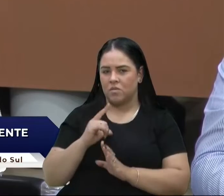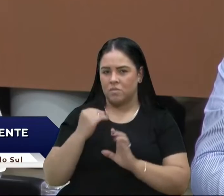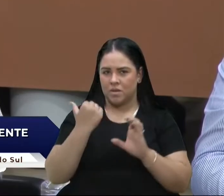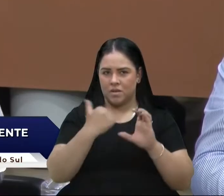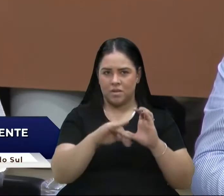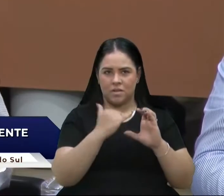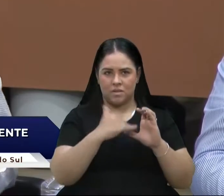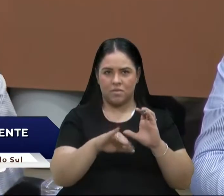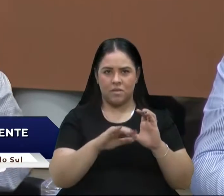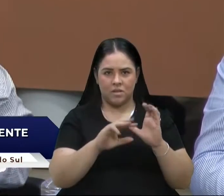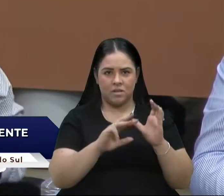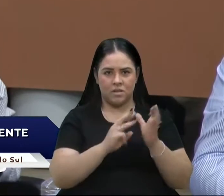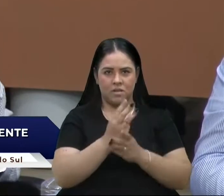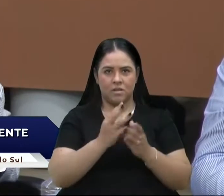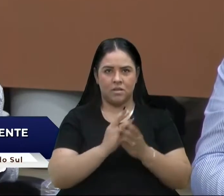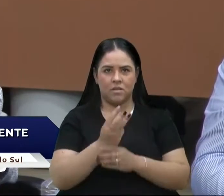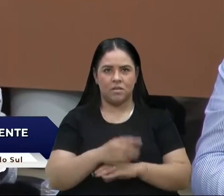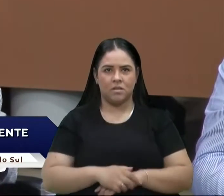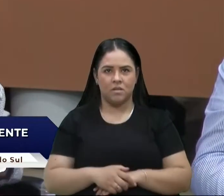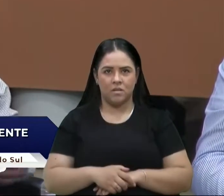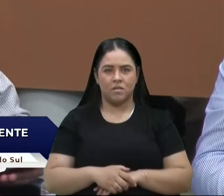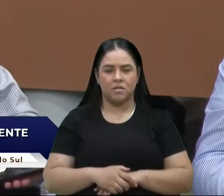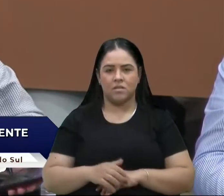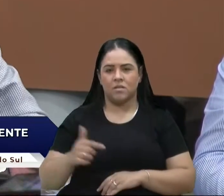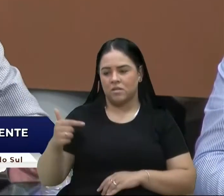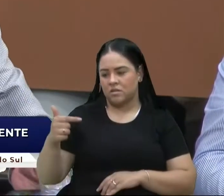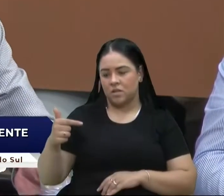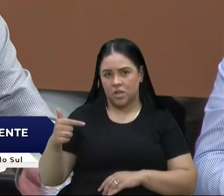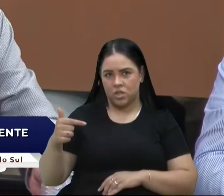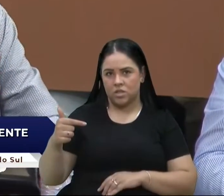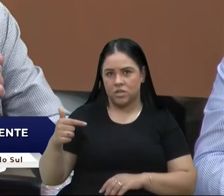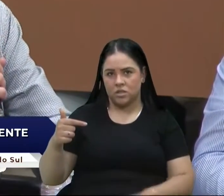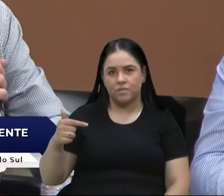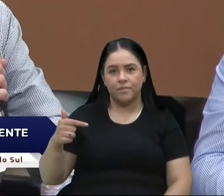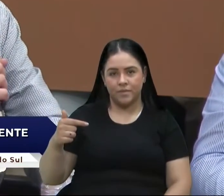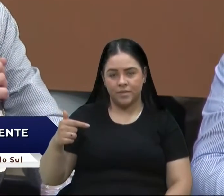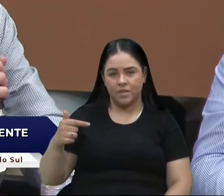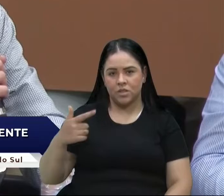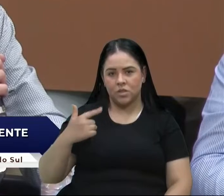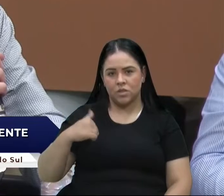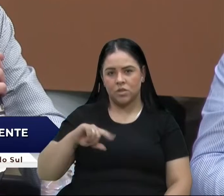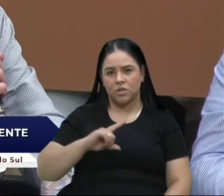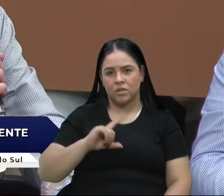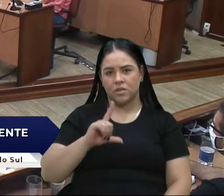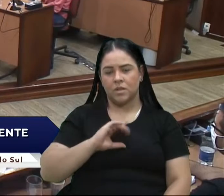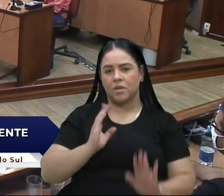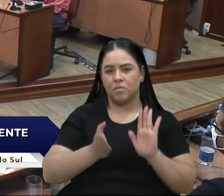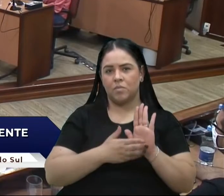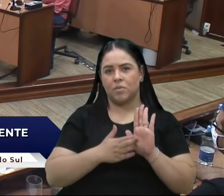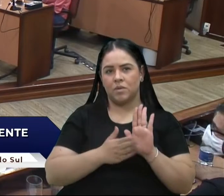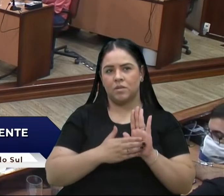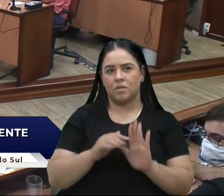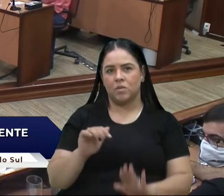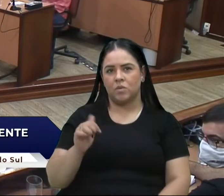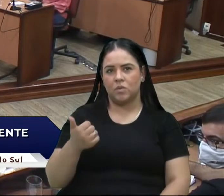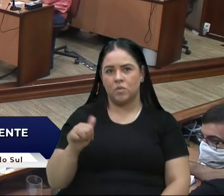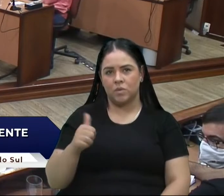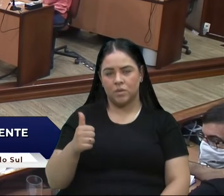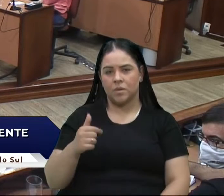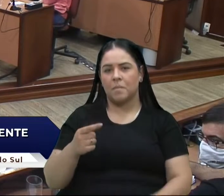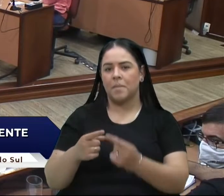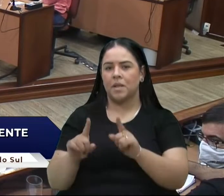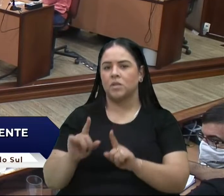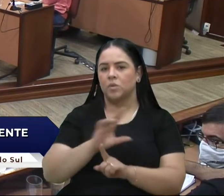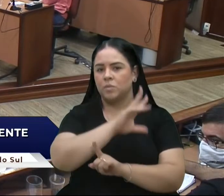para. São 7, Mário. 7? 7 nós temos. E a proposta é para 11, desde que o